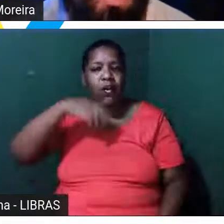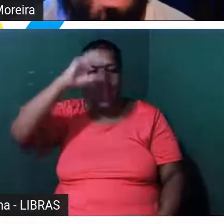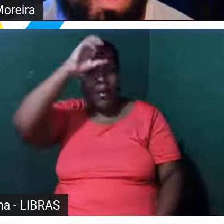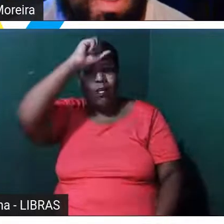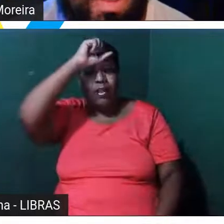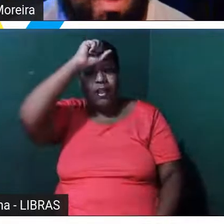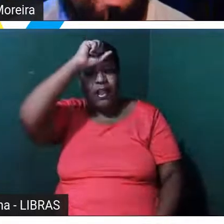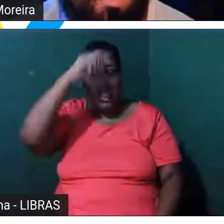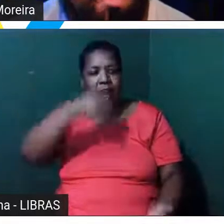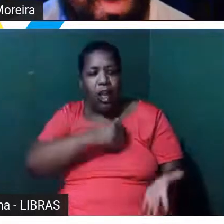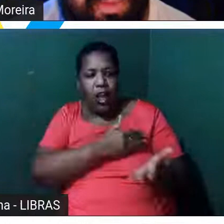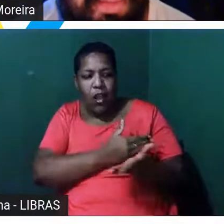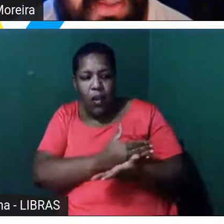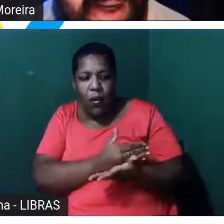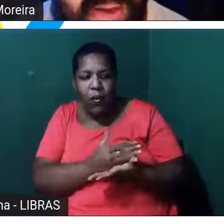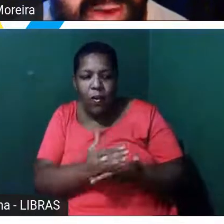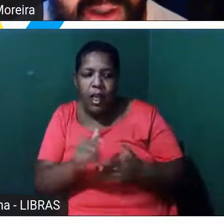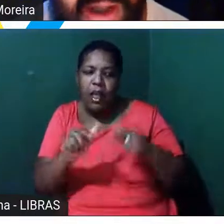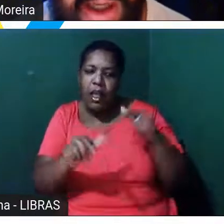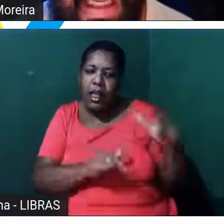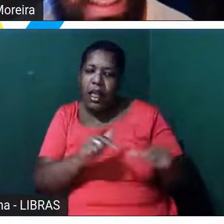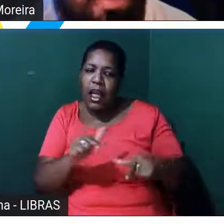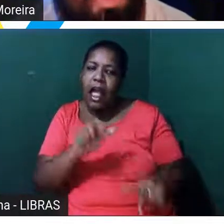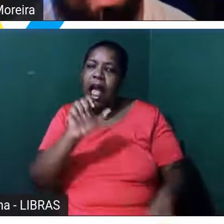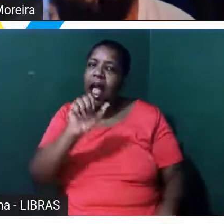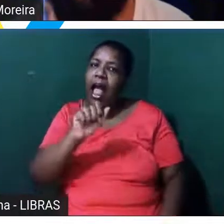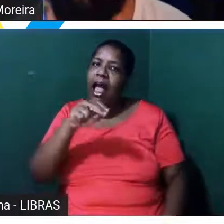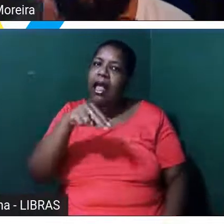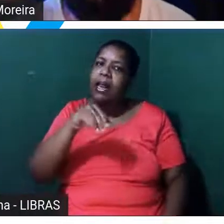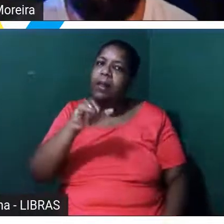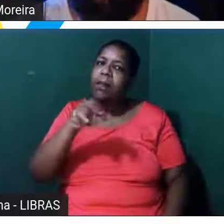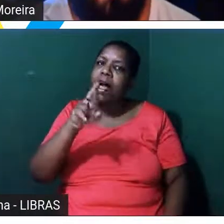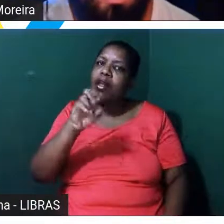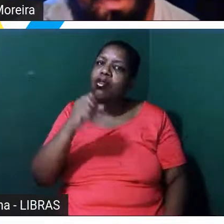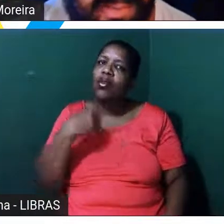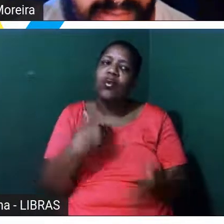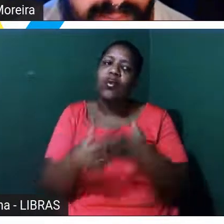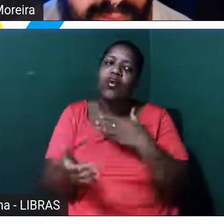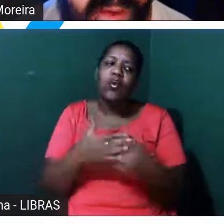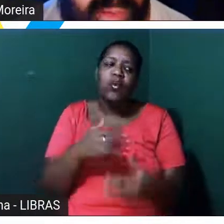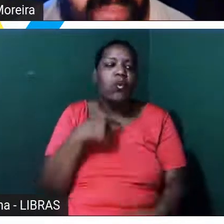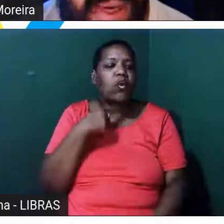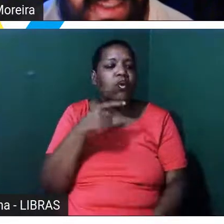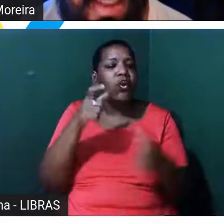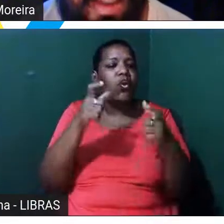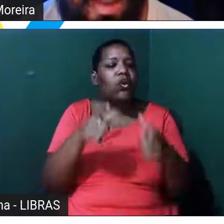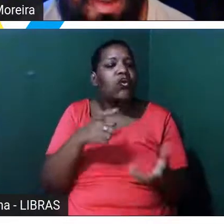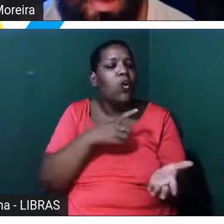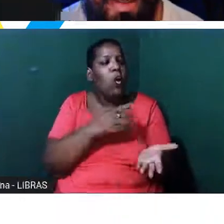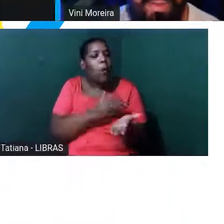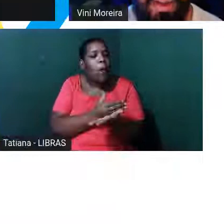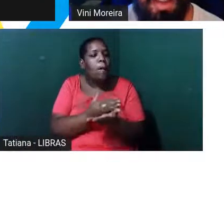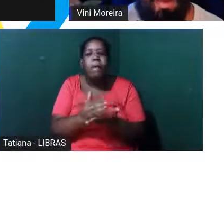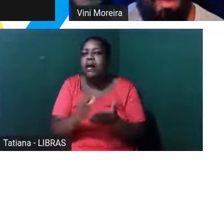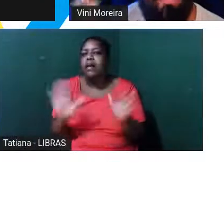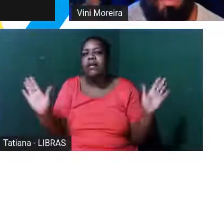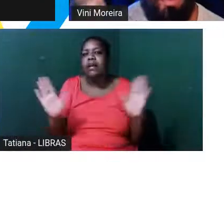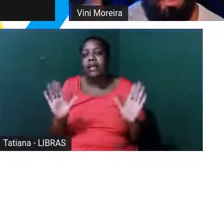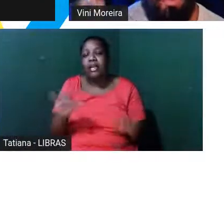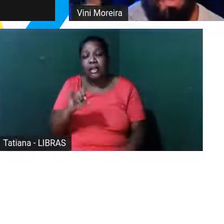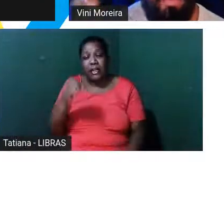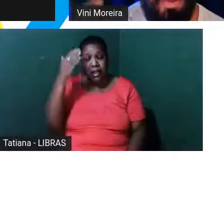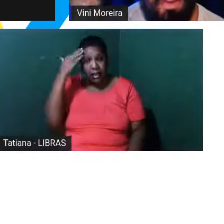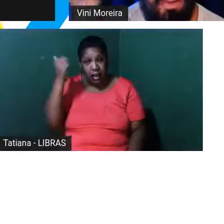quando eu comecei a trabalhar como animador que não importa onde você tá onde onde onde você começa você